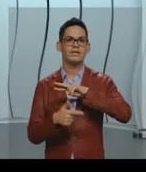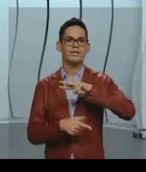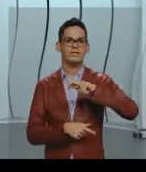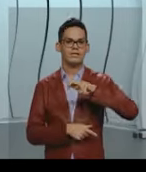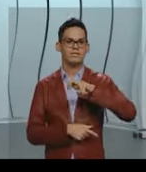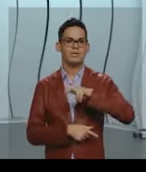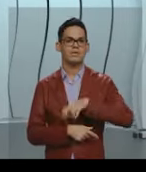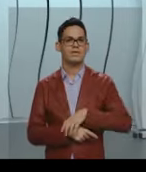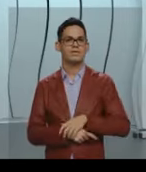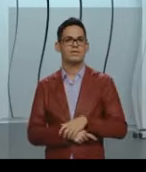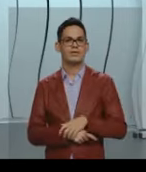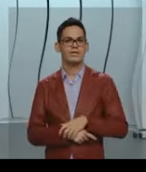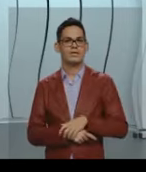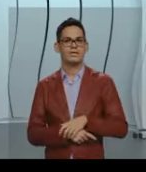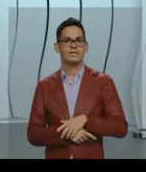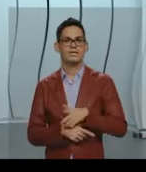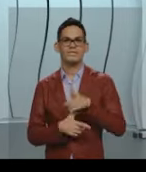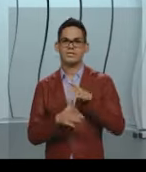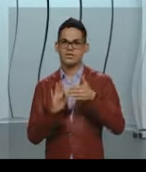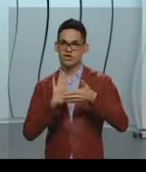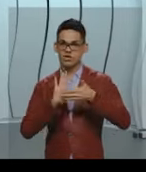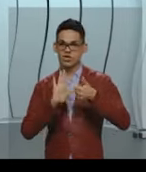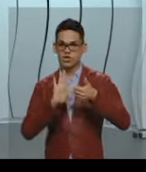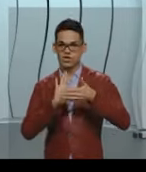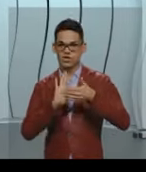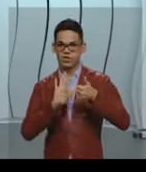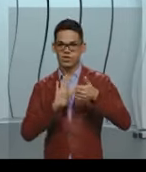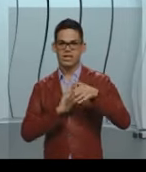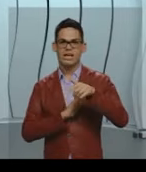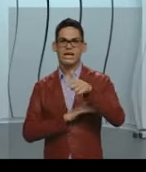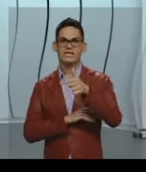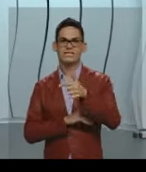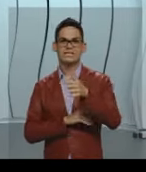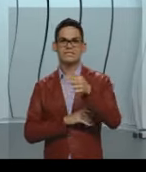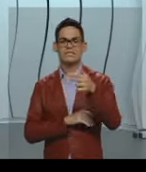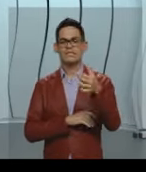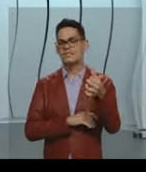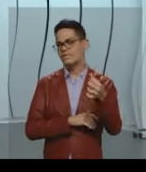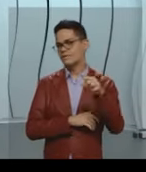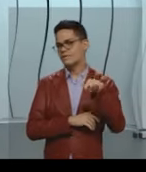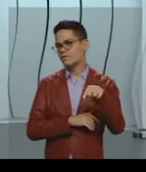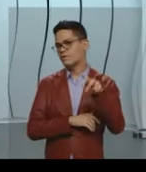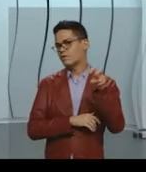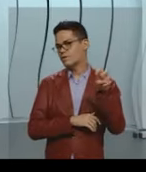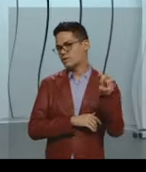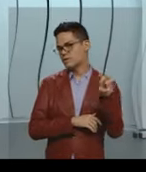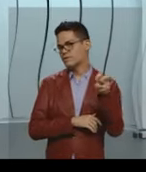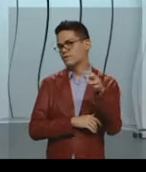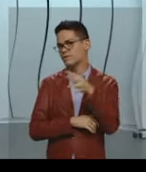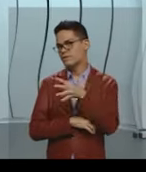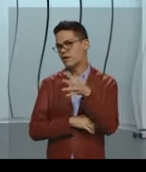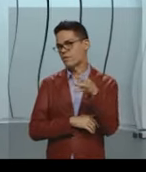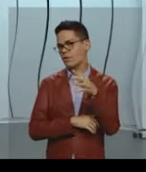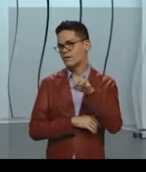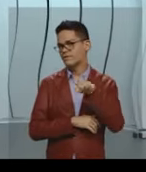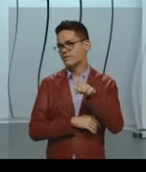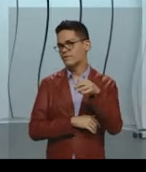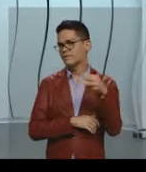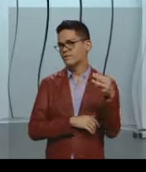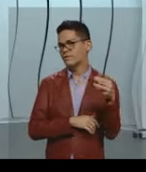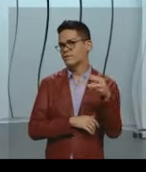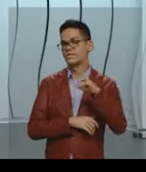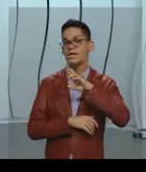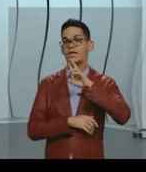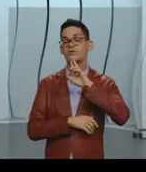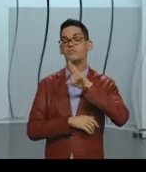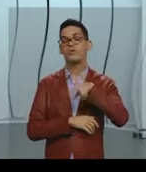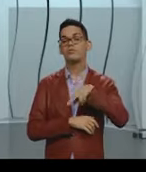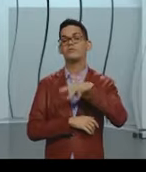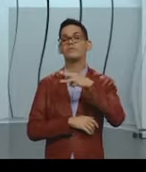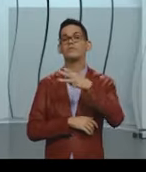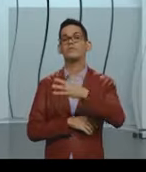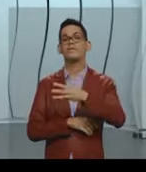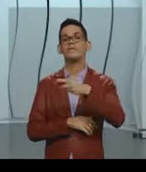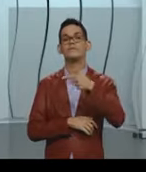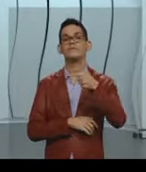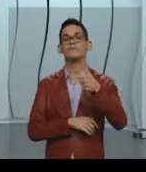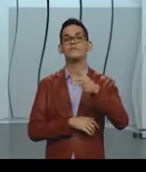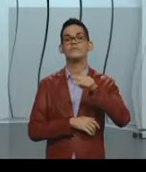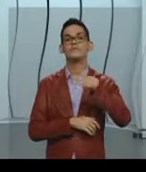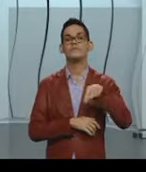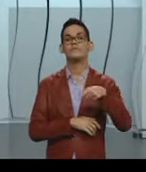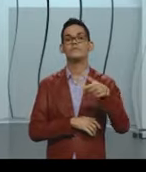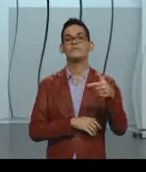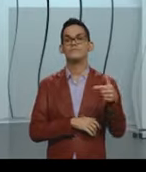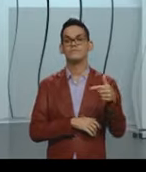a, subtraindo 76,5, 44,3, nós obtemos aí 32,2. Isso